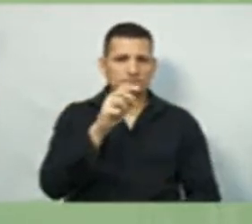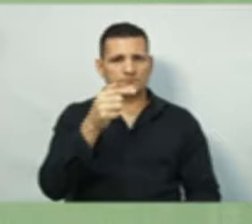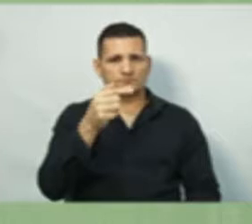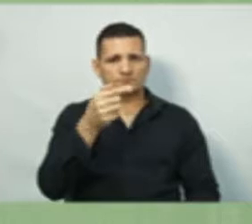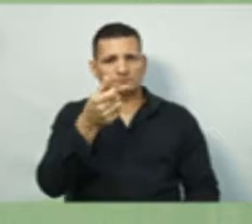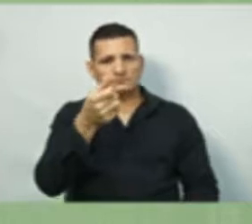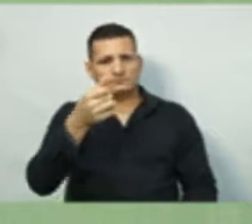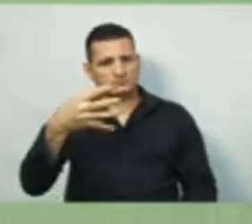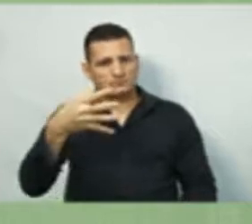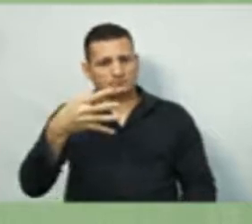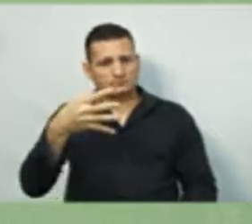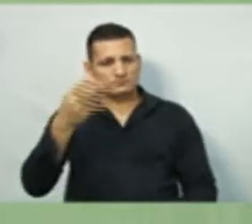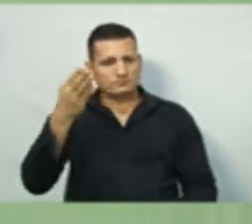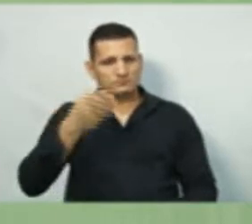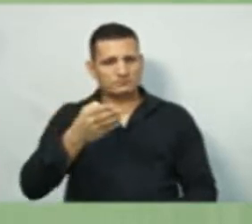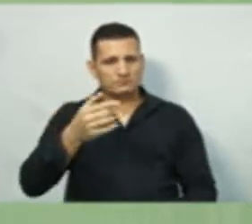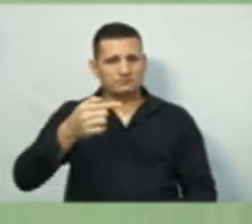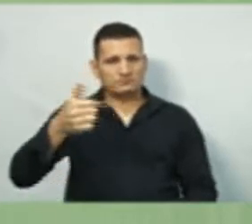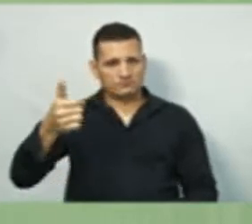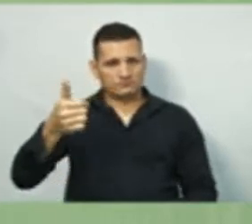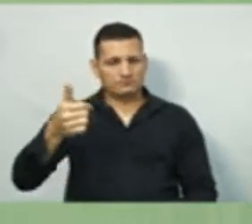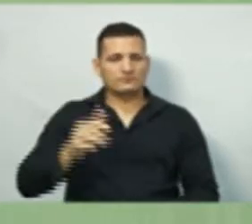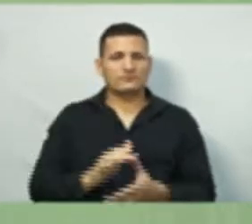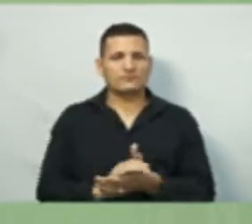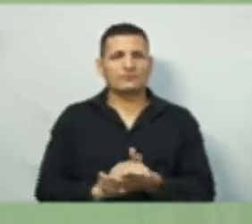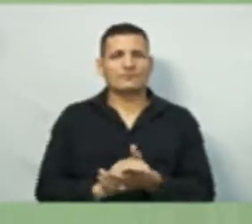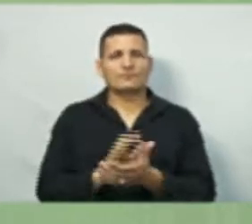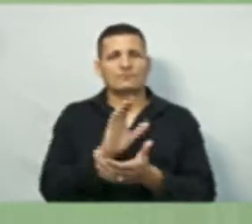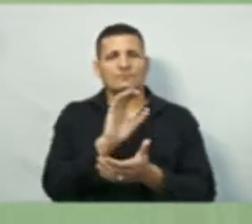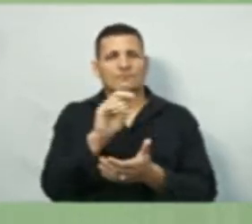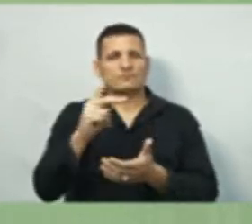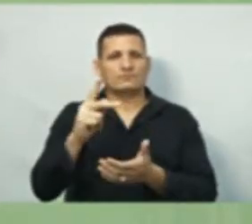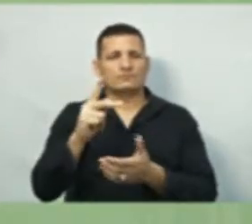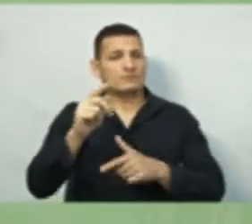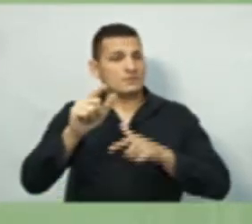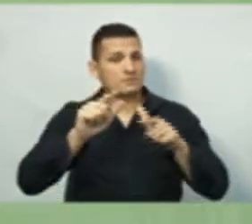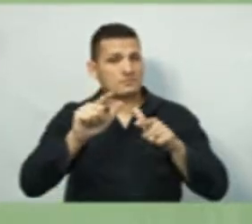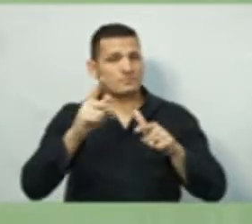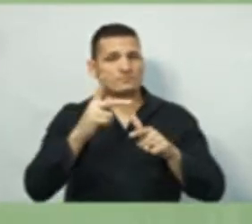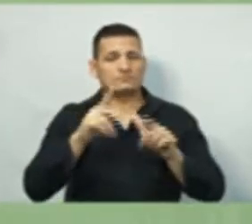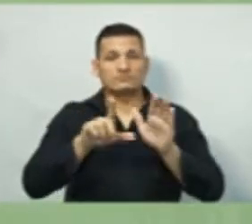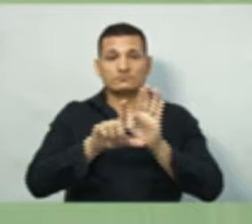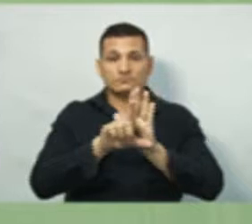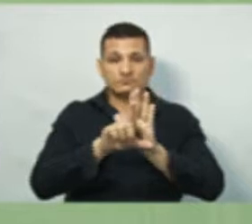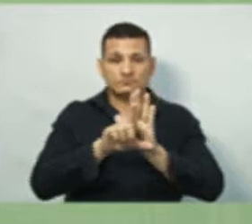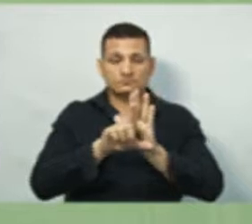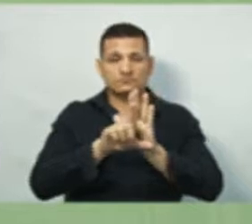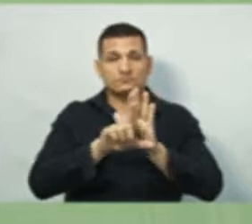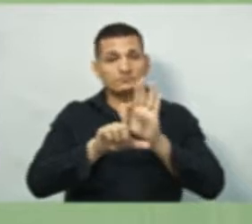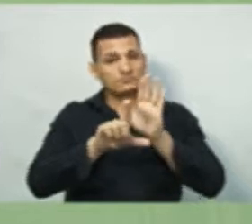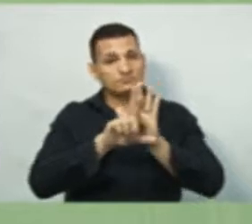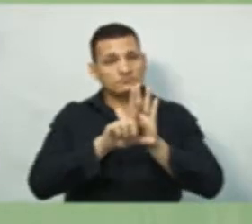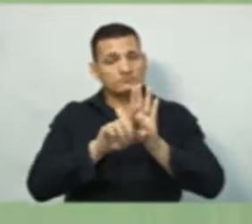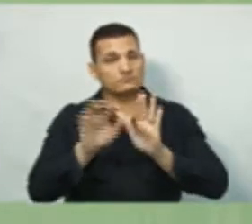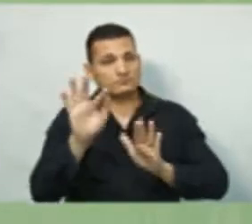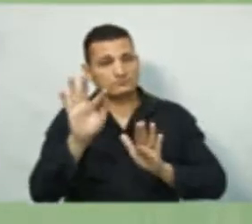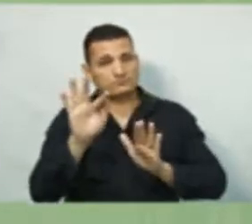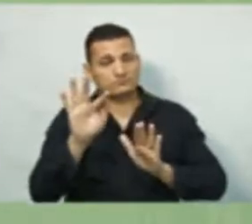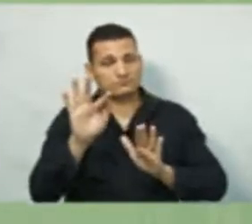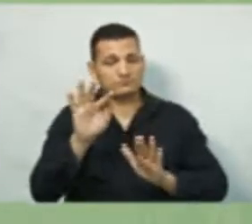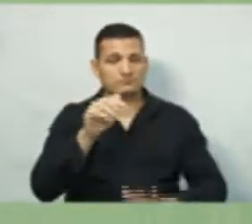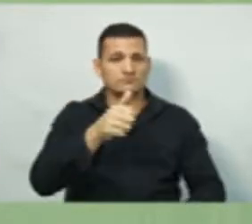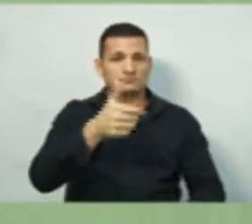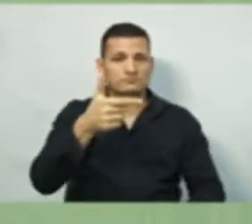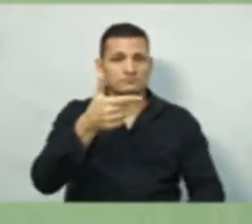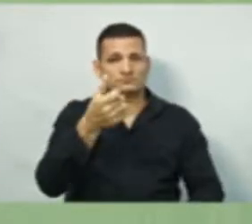5.764 de 71, as cooperativas de trabalho e sua legislação, a Lei Federal número